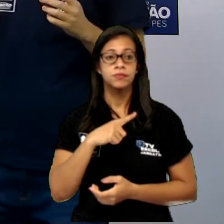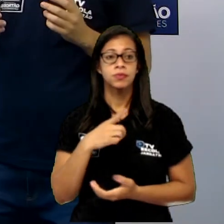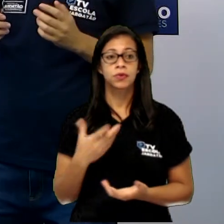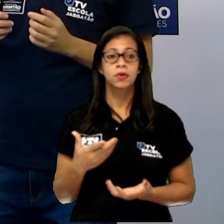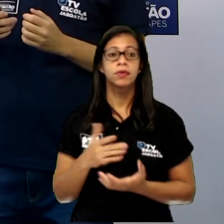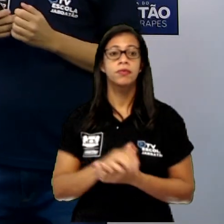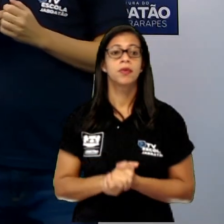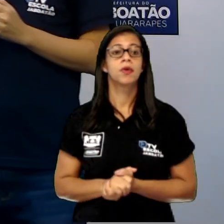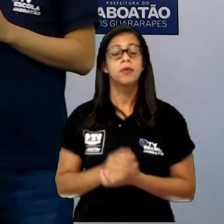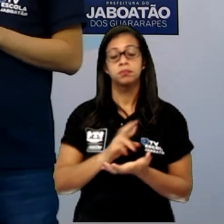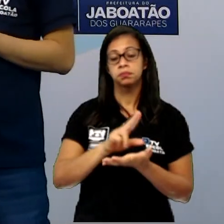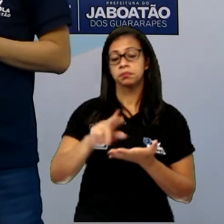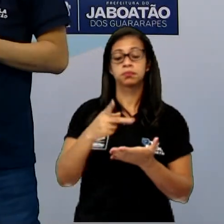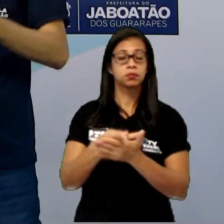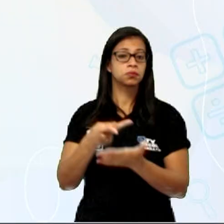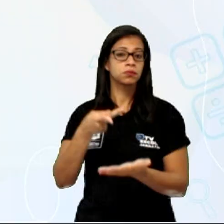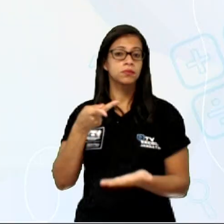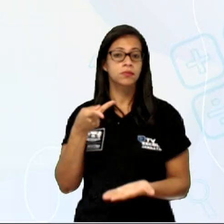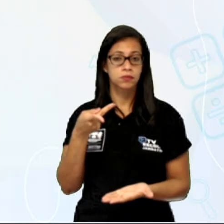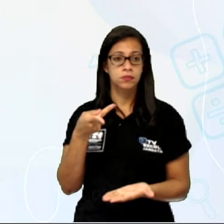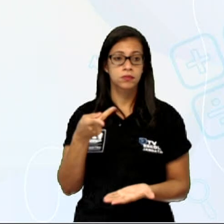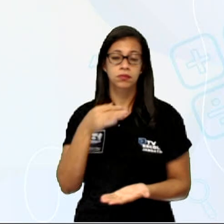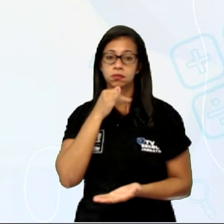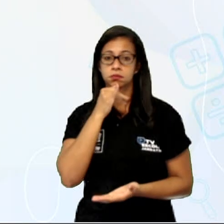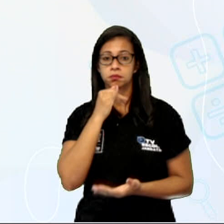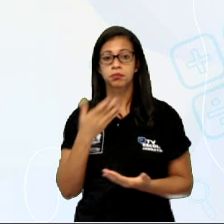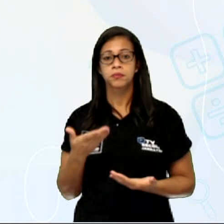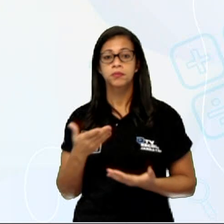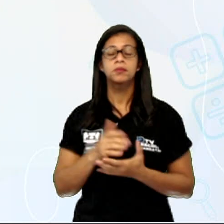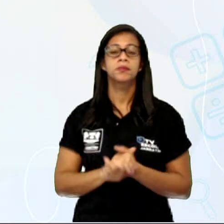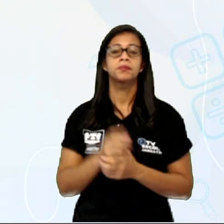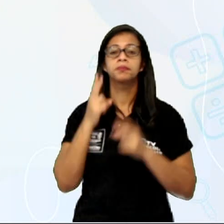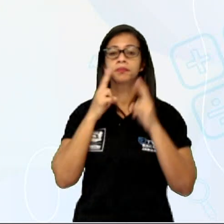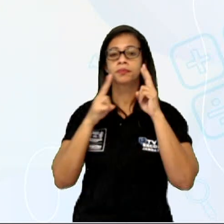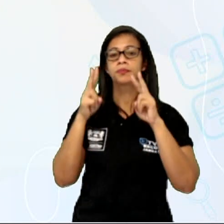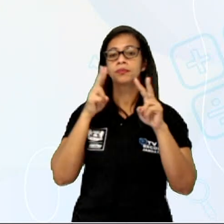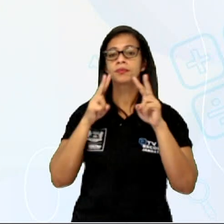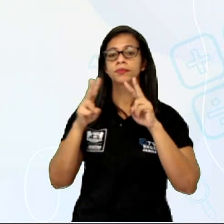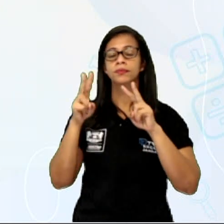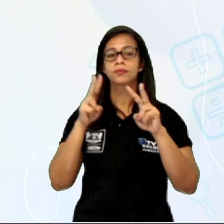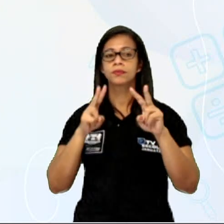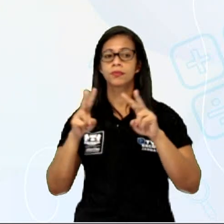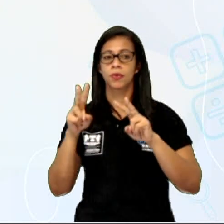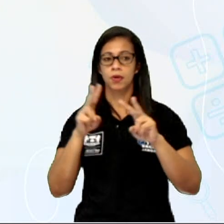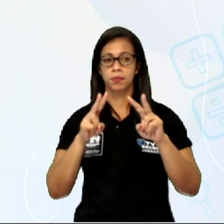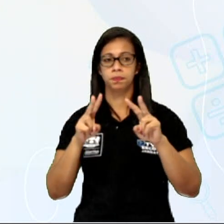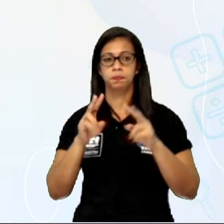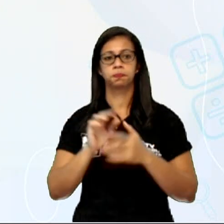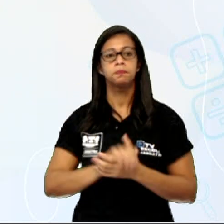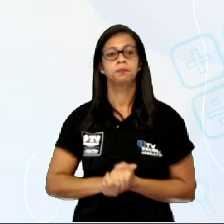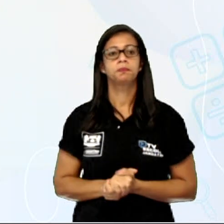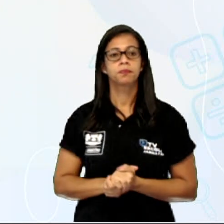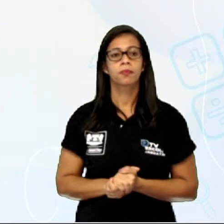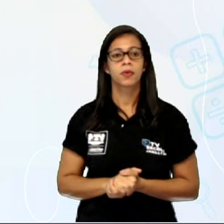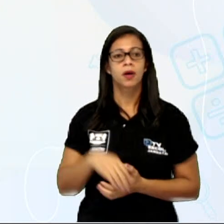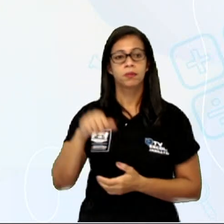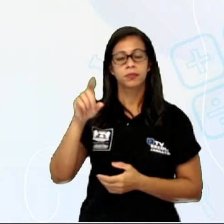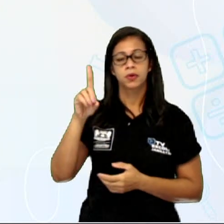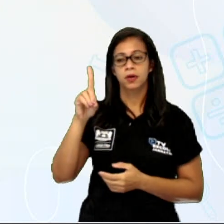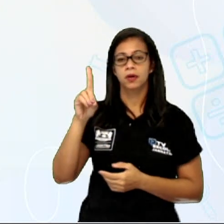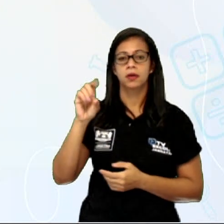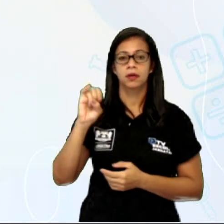o fascismo, por exemplo, tá? Vem aqui pro slide, ó. A ditadura de Stalin de 27 a 53.